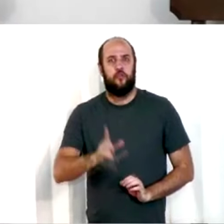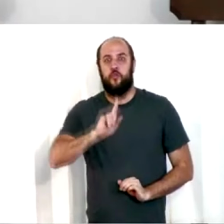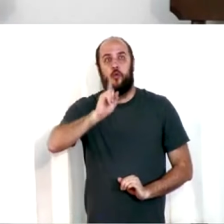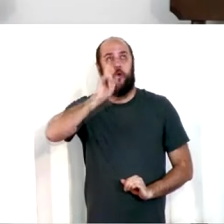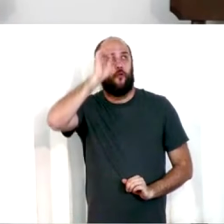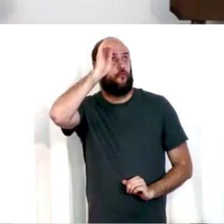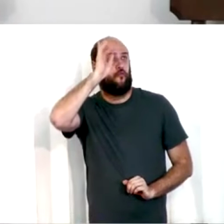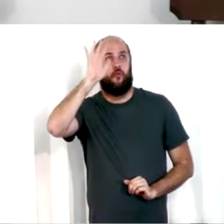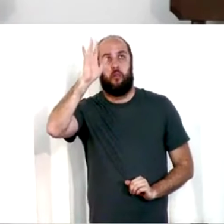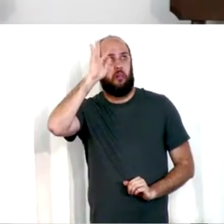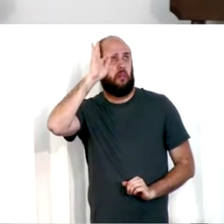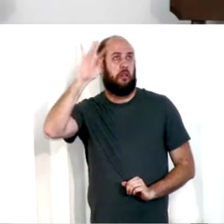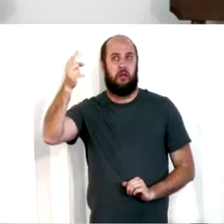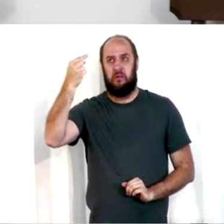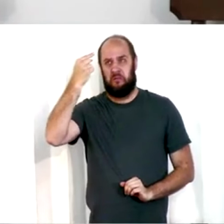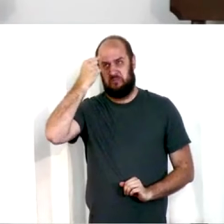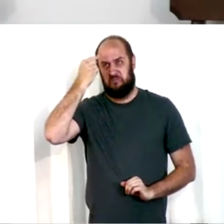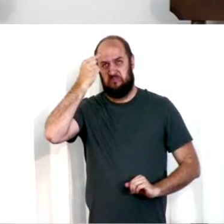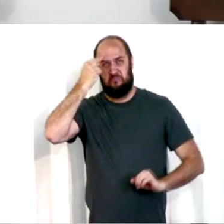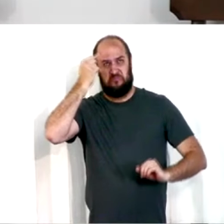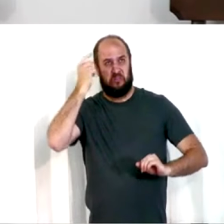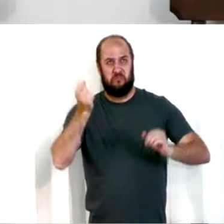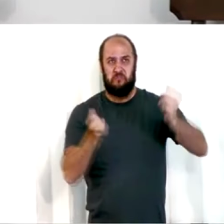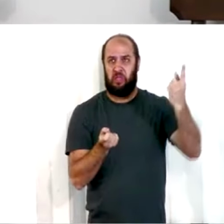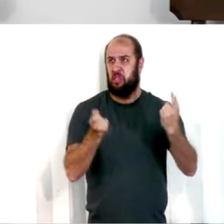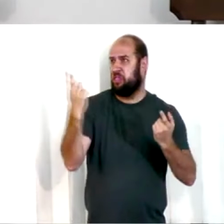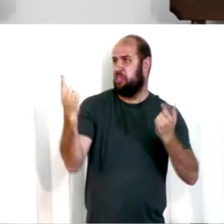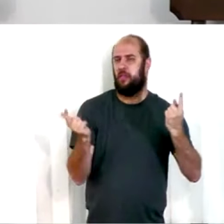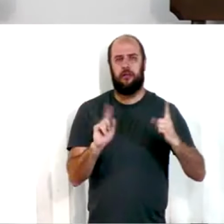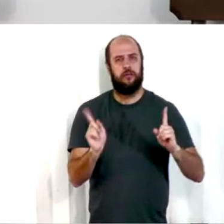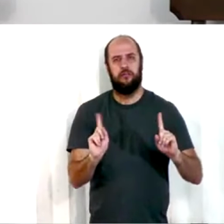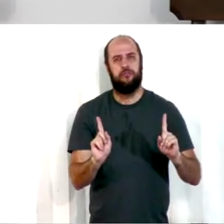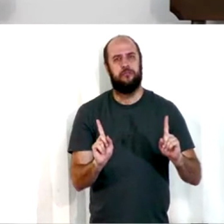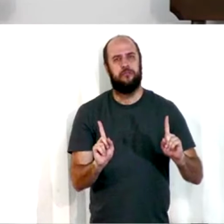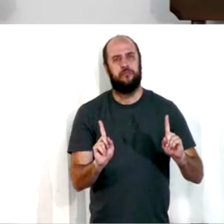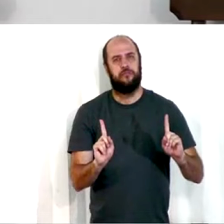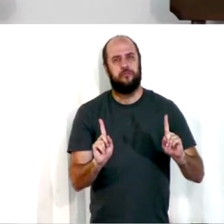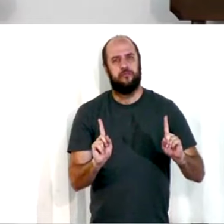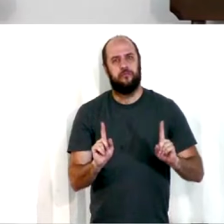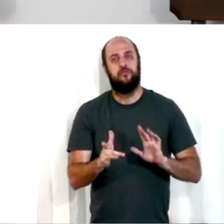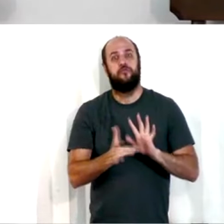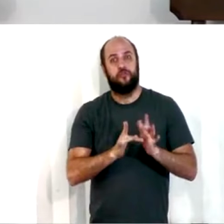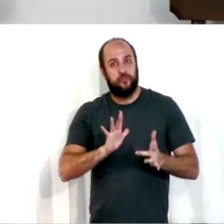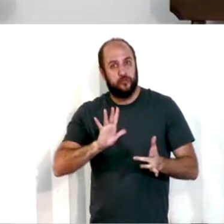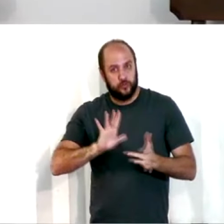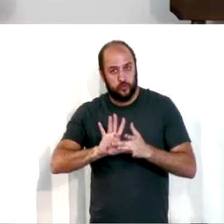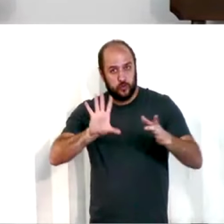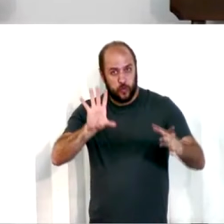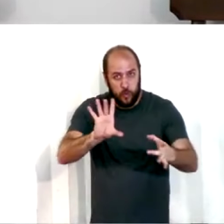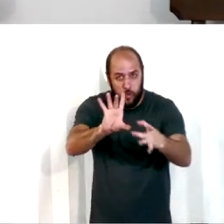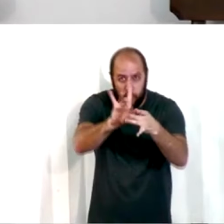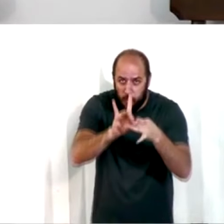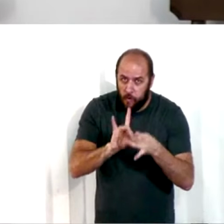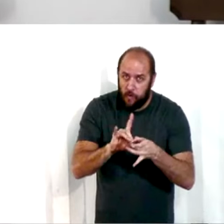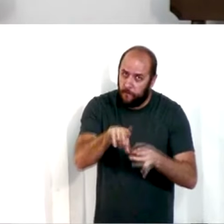não são ideias que não têm nada a ver com a sua vida. Cristo reconciliou você.